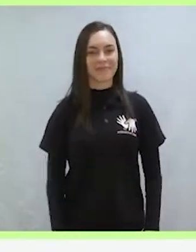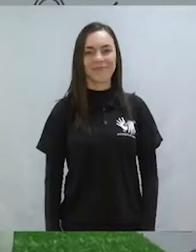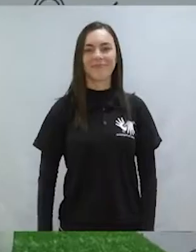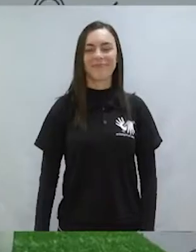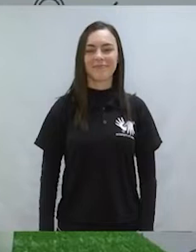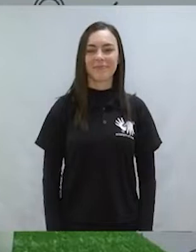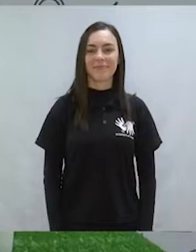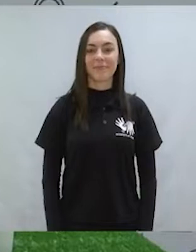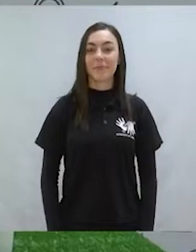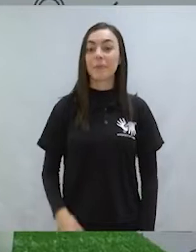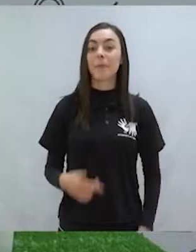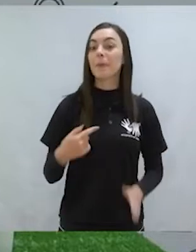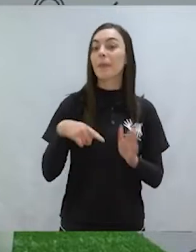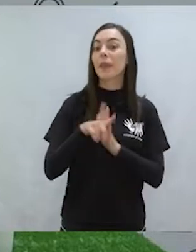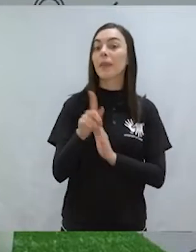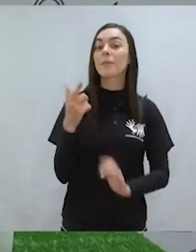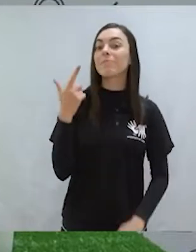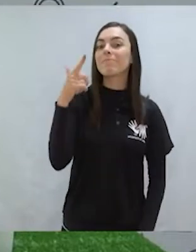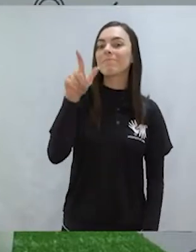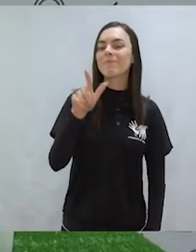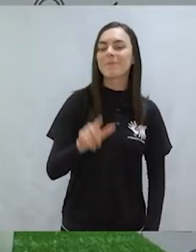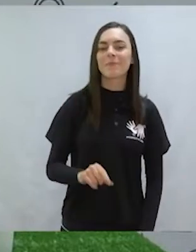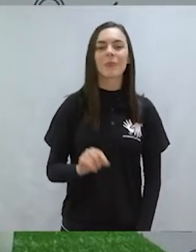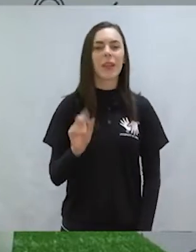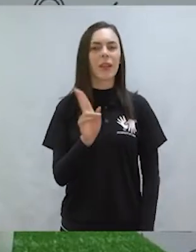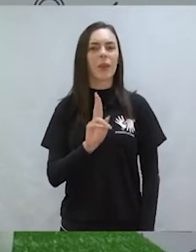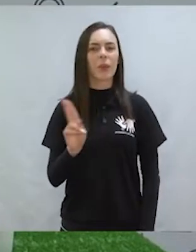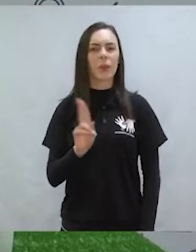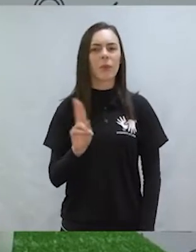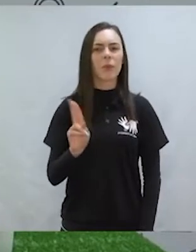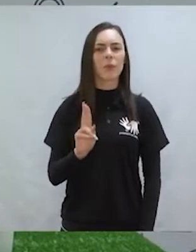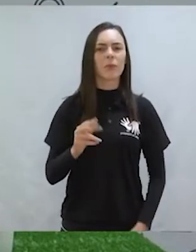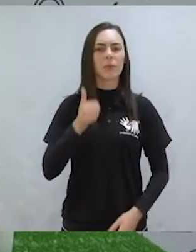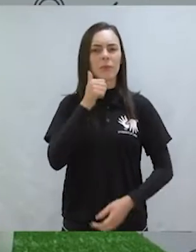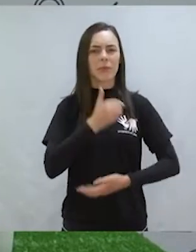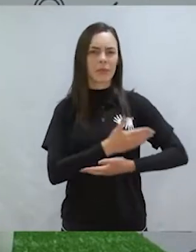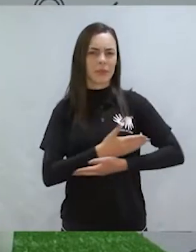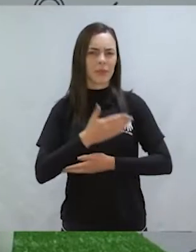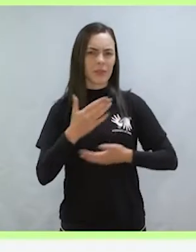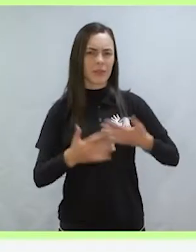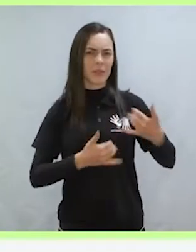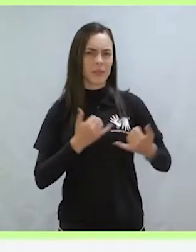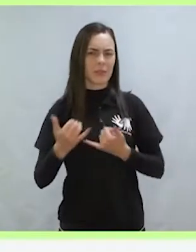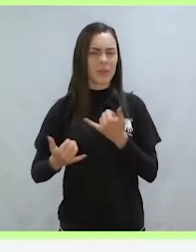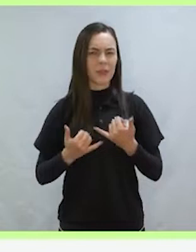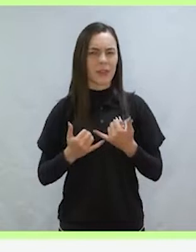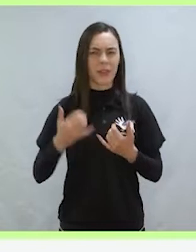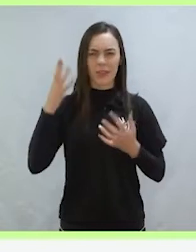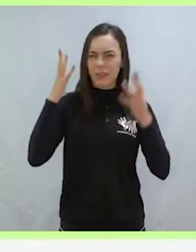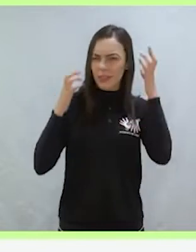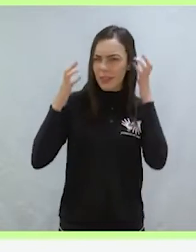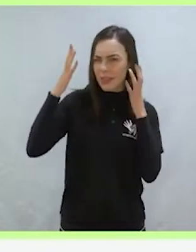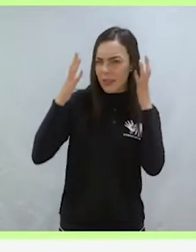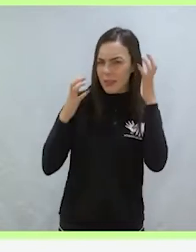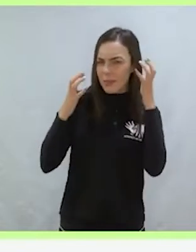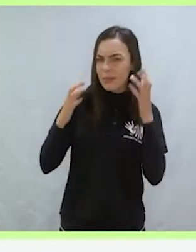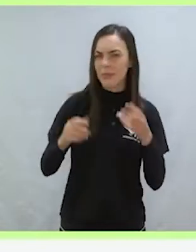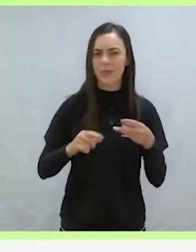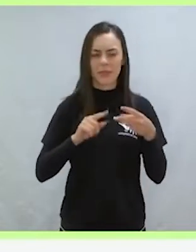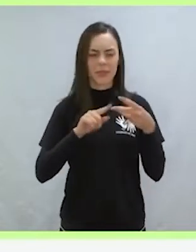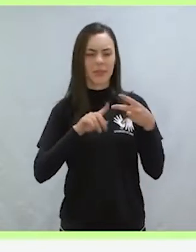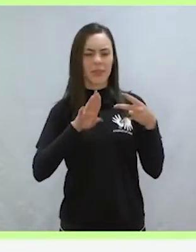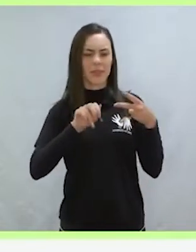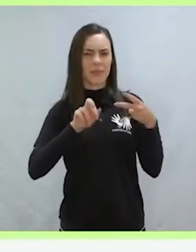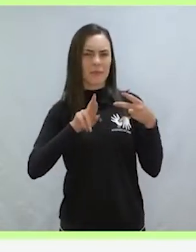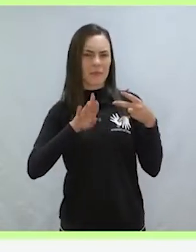Narizinho! E a outra pergunta lá, como que é o nome da boneca? É a boneca Emília? É a